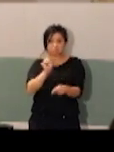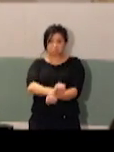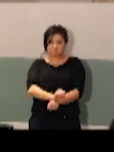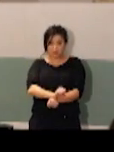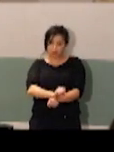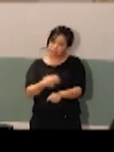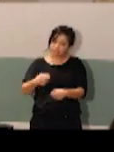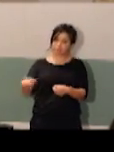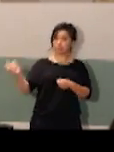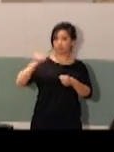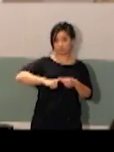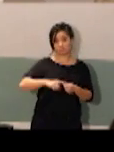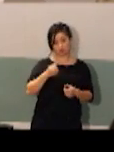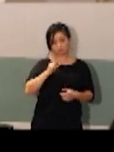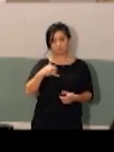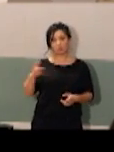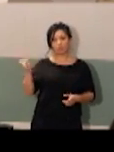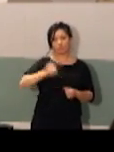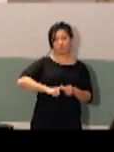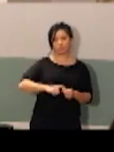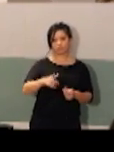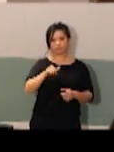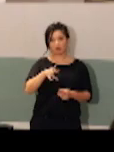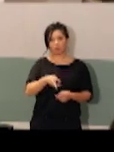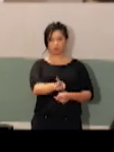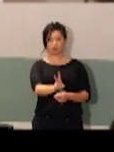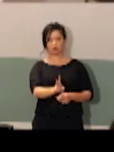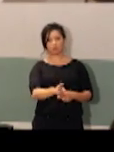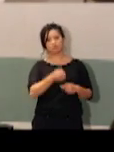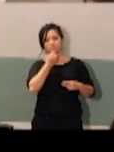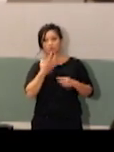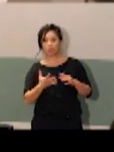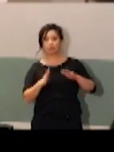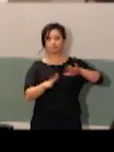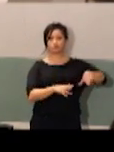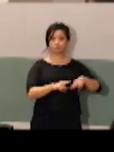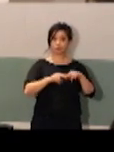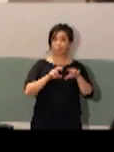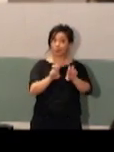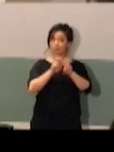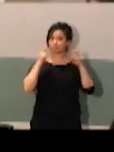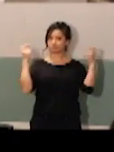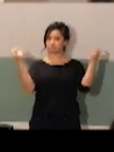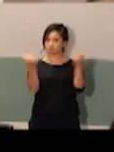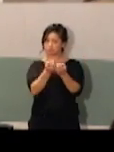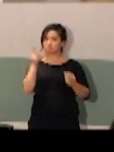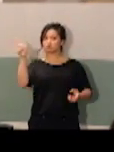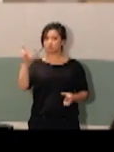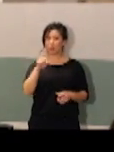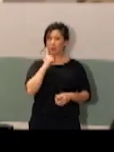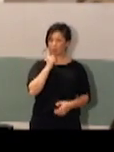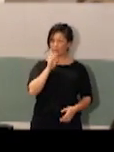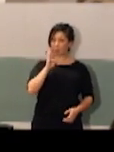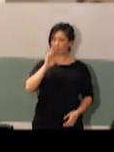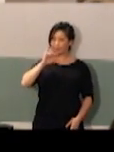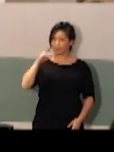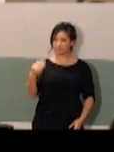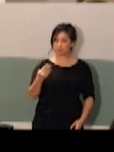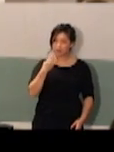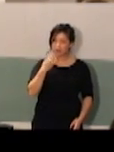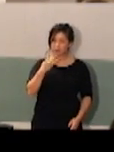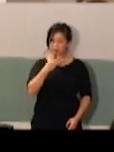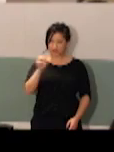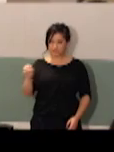estádio, governador, eu acho que é uma discussão enorme. O sobrepreço do estádio, 1.300.000, dava para